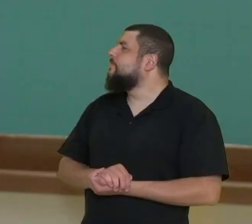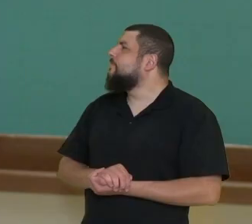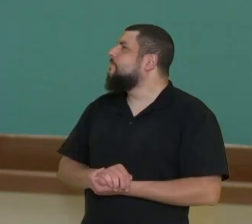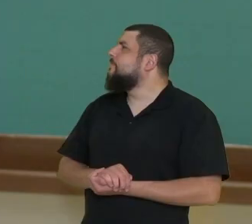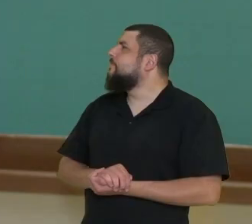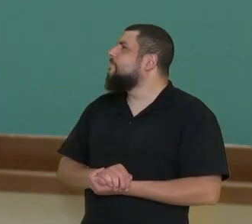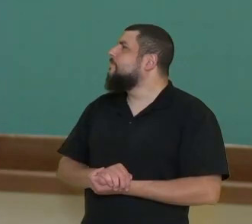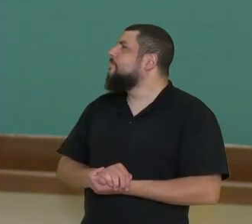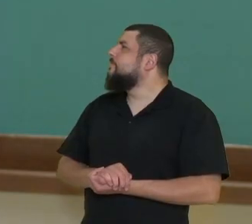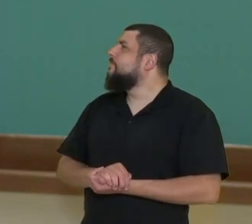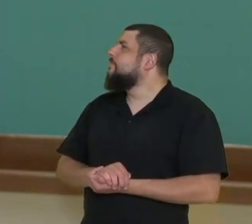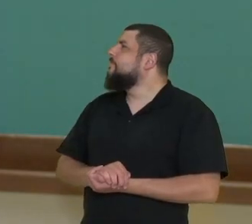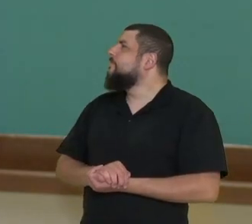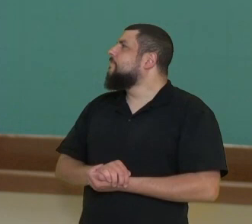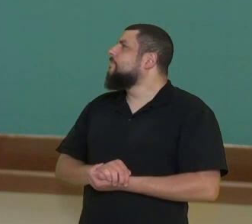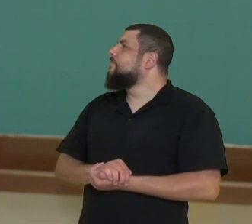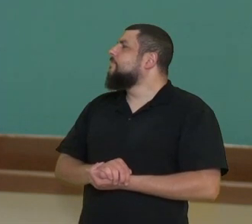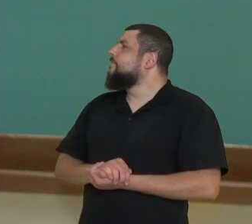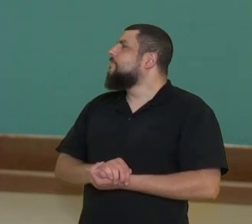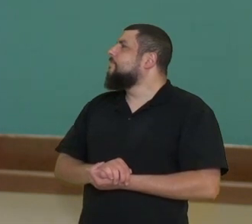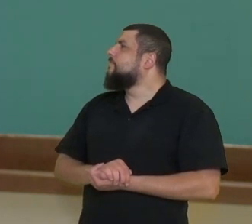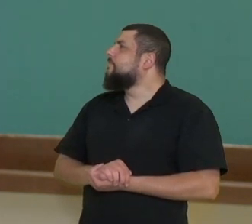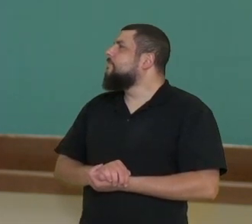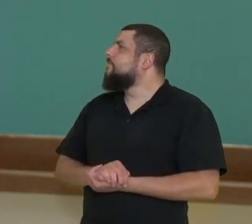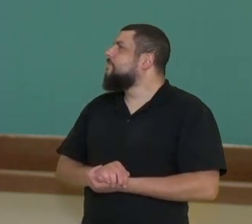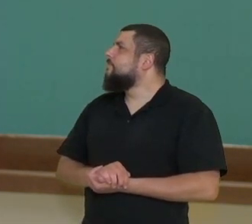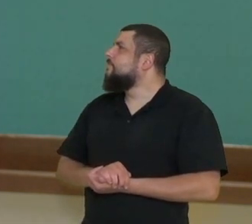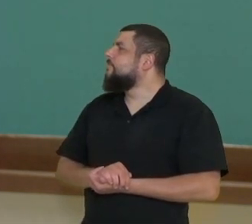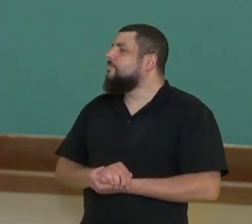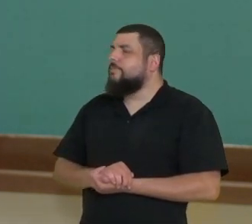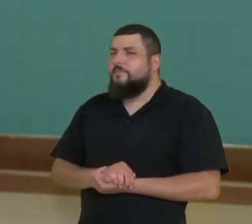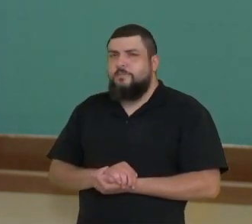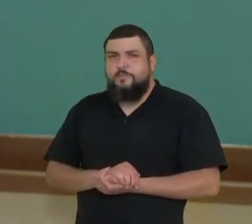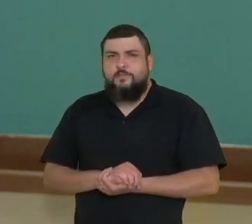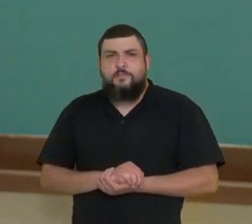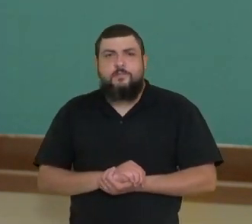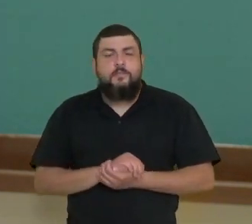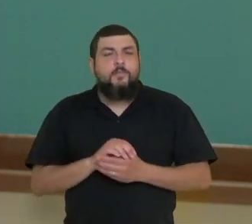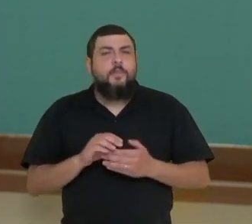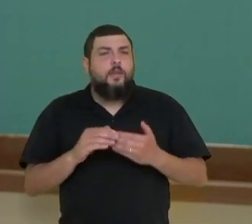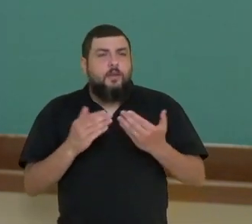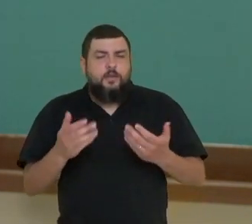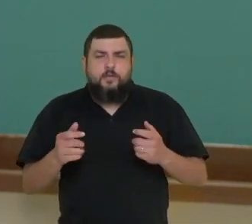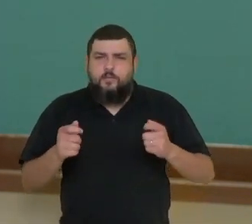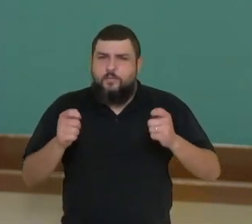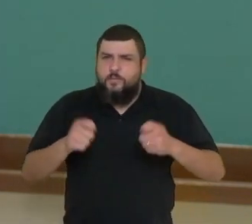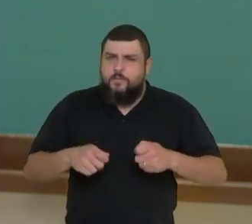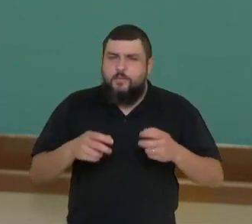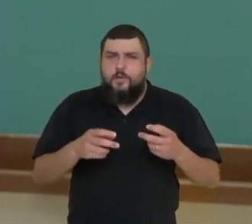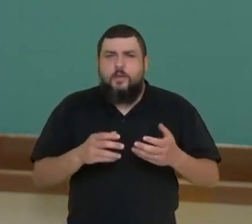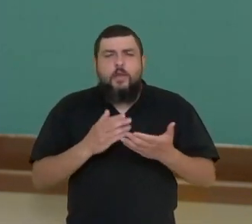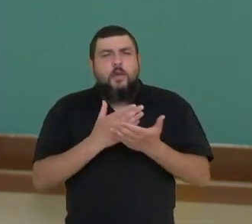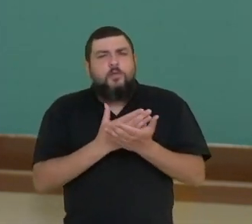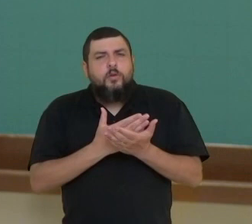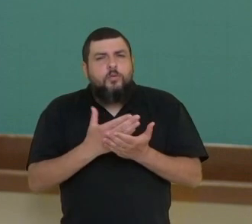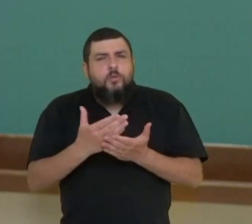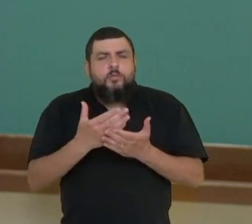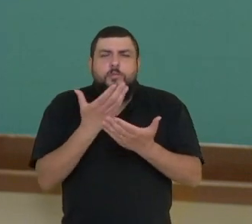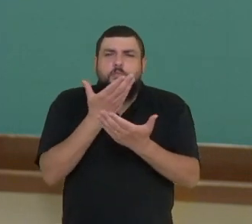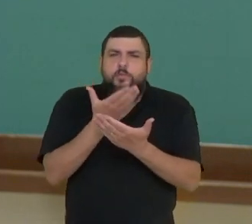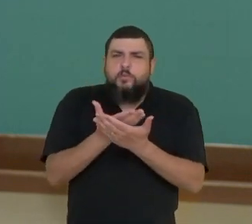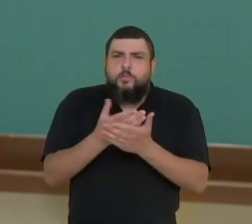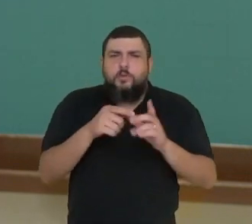em terras indígenas oficialmente reconhecidas. Com isso, nós podemos começar o estudo